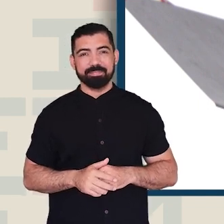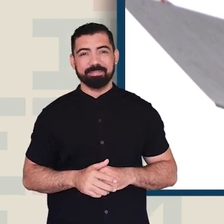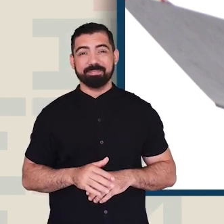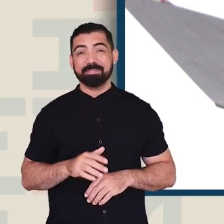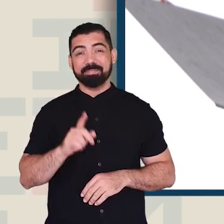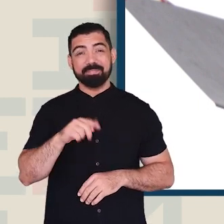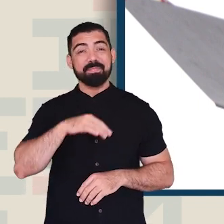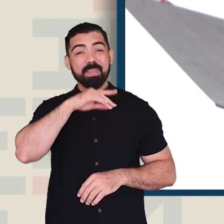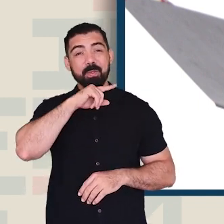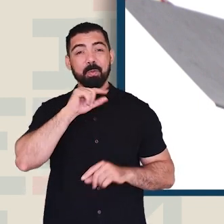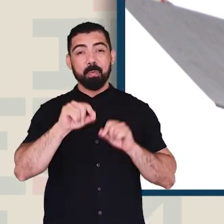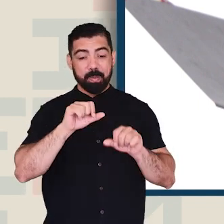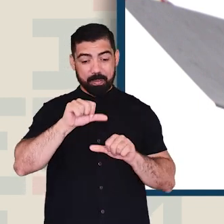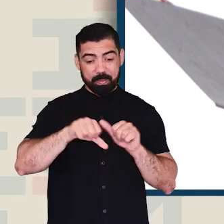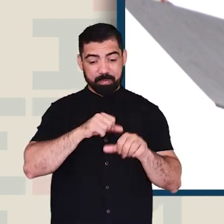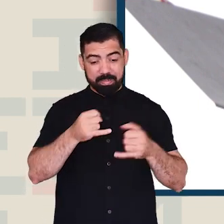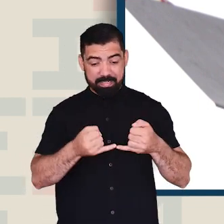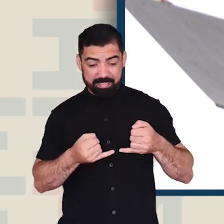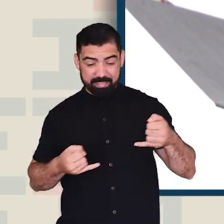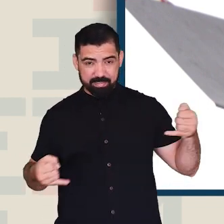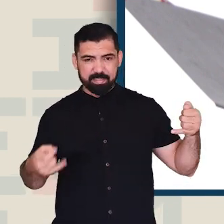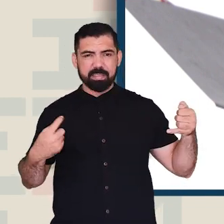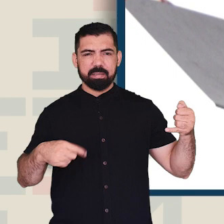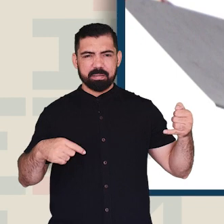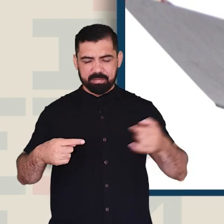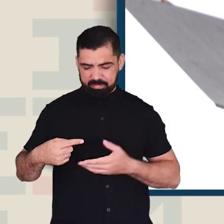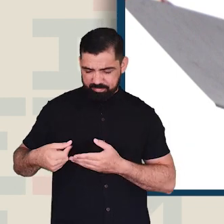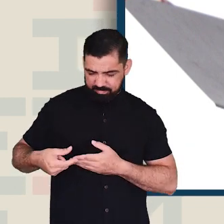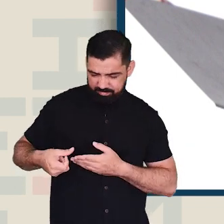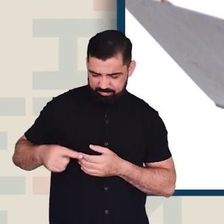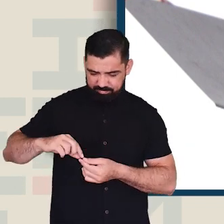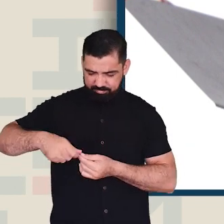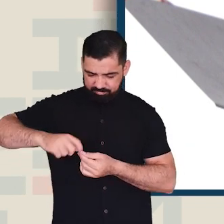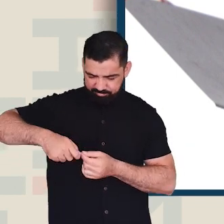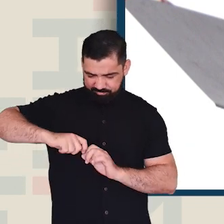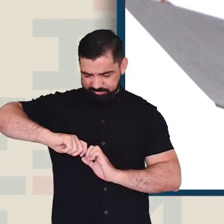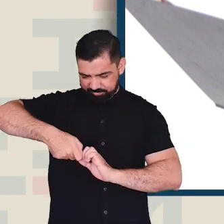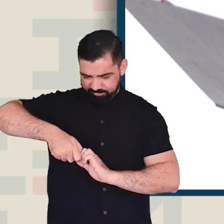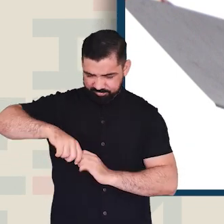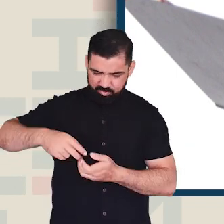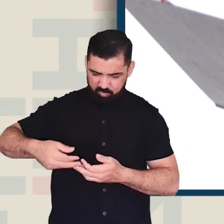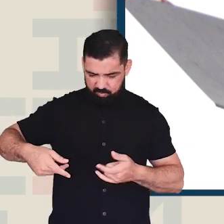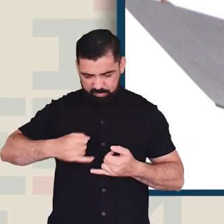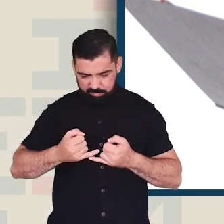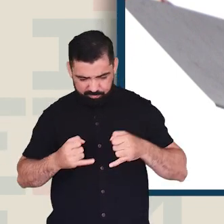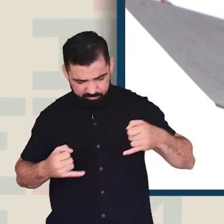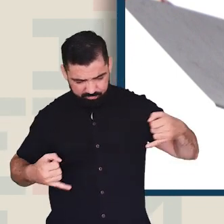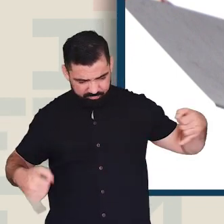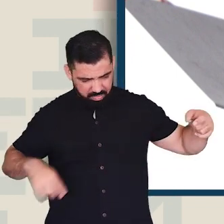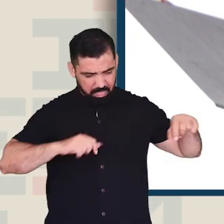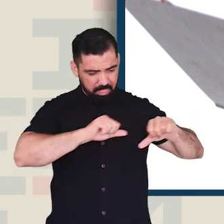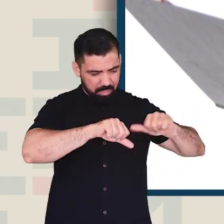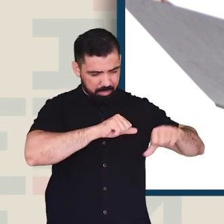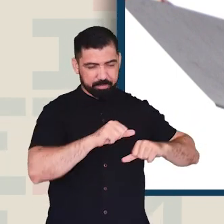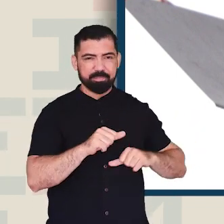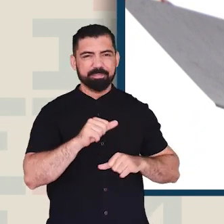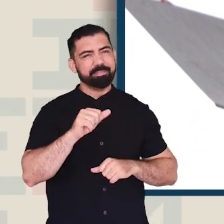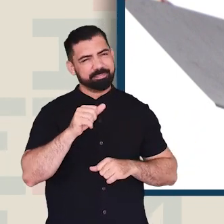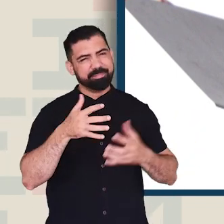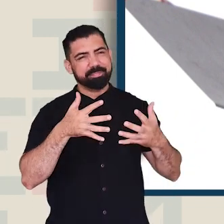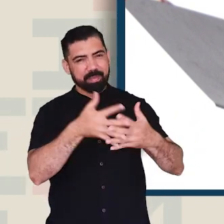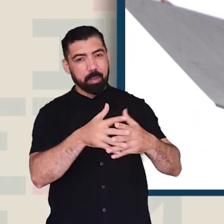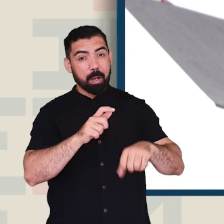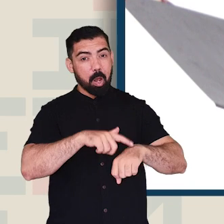e era muito ruim de trocar a corda, você tinha que tirar uma bolinha aqui, não sei o quê, tinha que ter uma chave. Imagina, no meio de um show, você tem que fazer